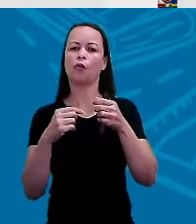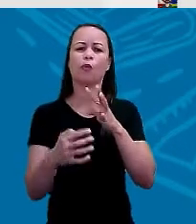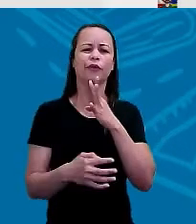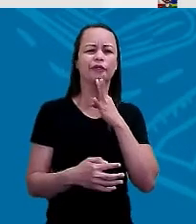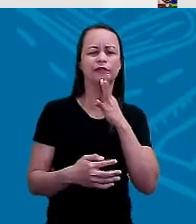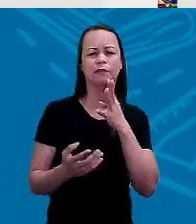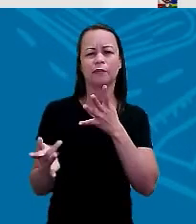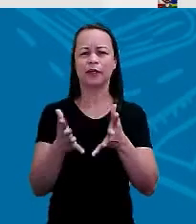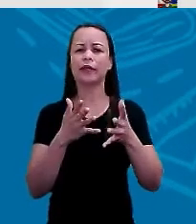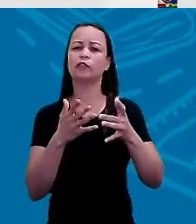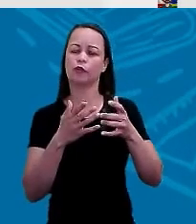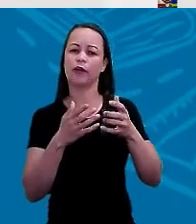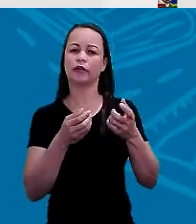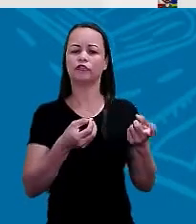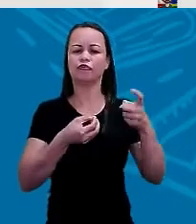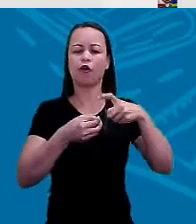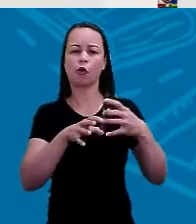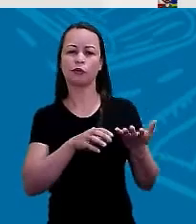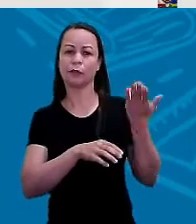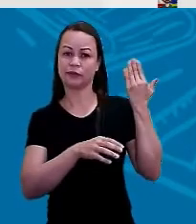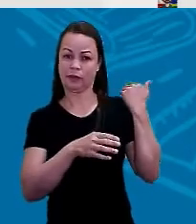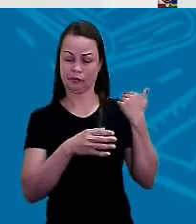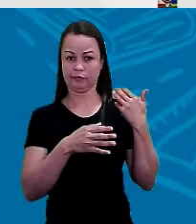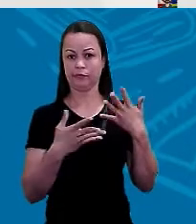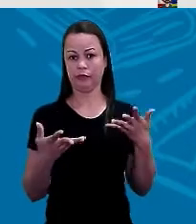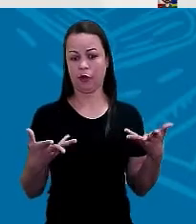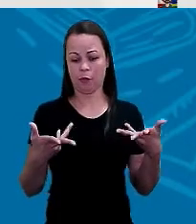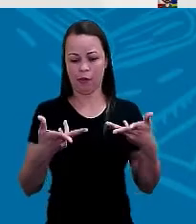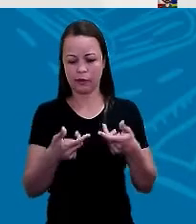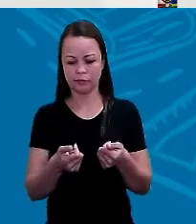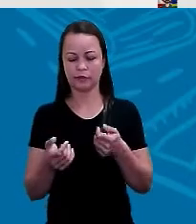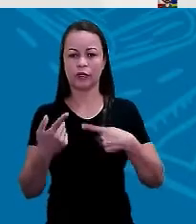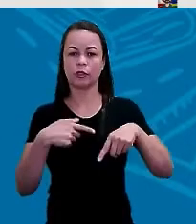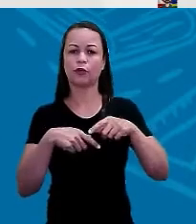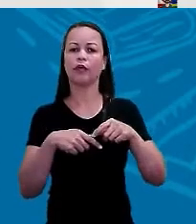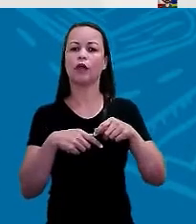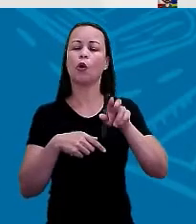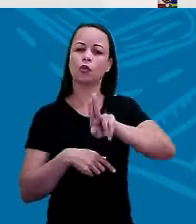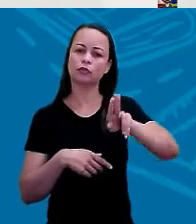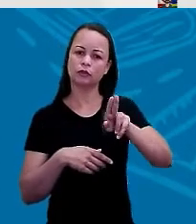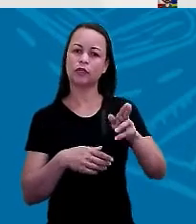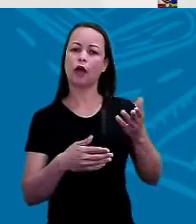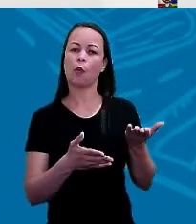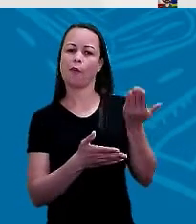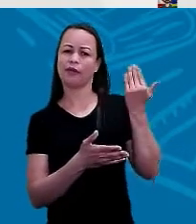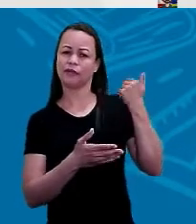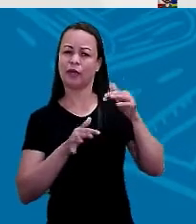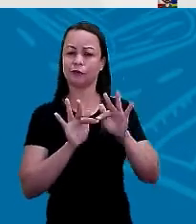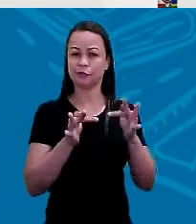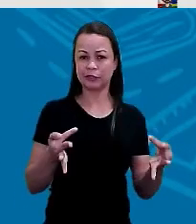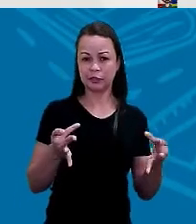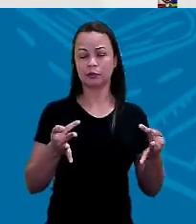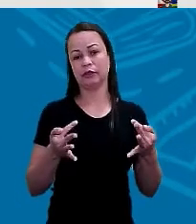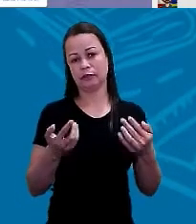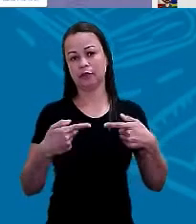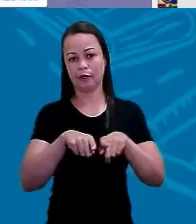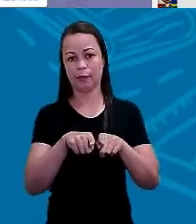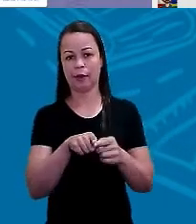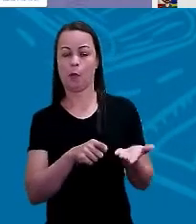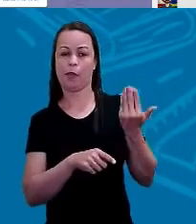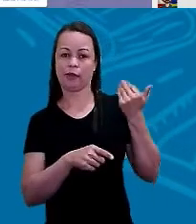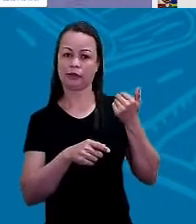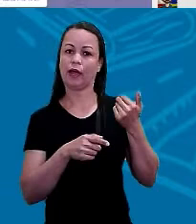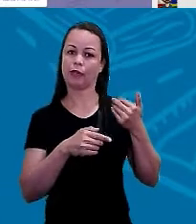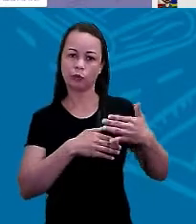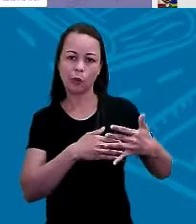Que eu digo let's come back. E a habilidade seria utilizar o passado simples e o passado contínuo dos